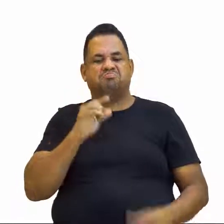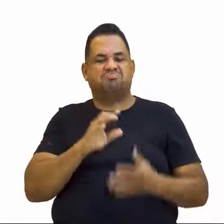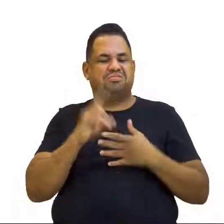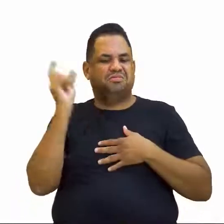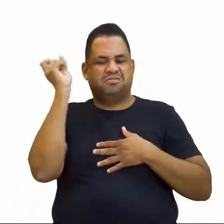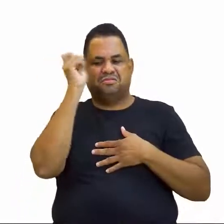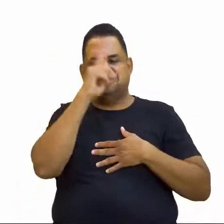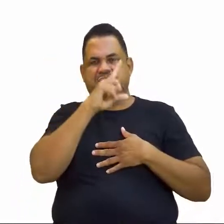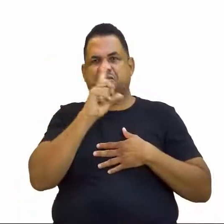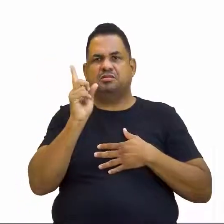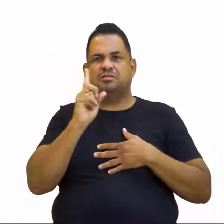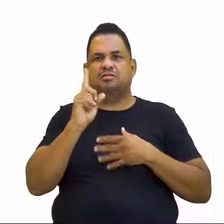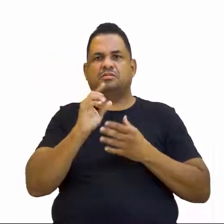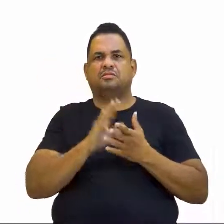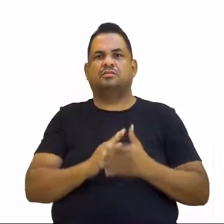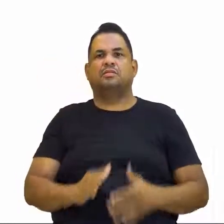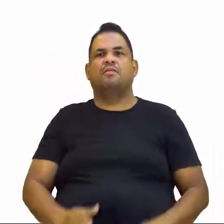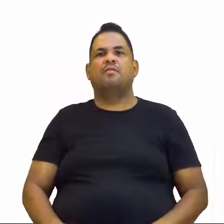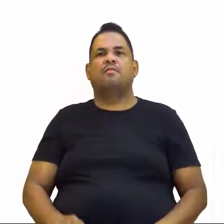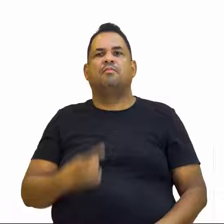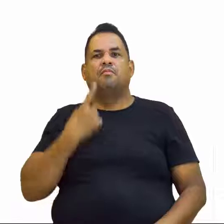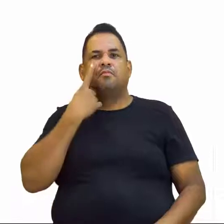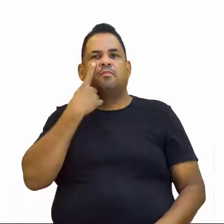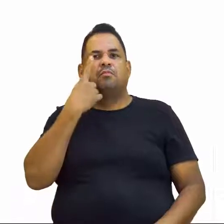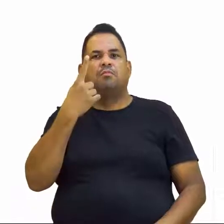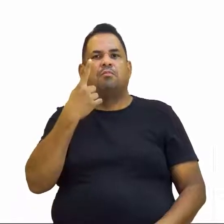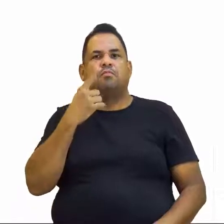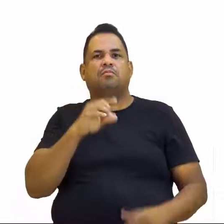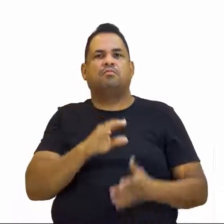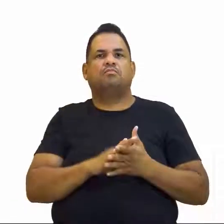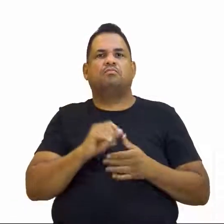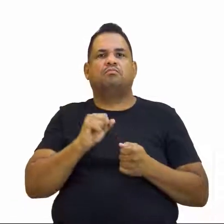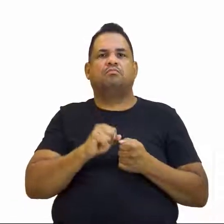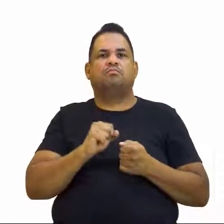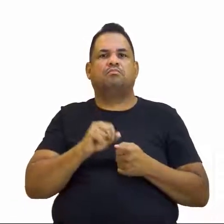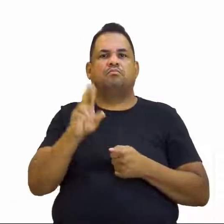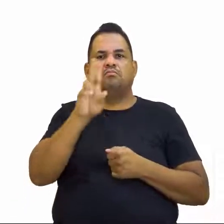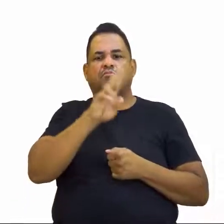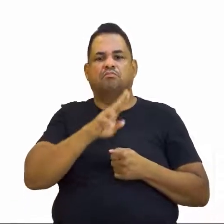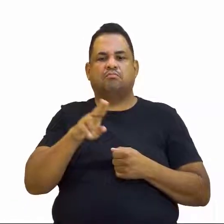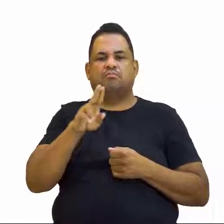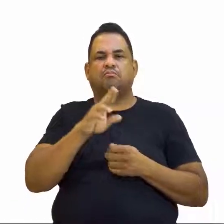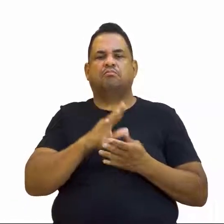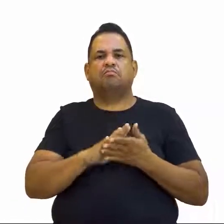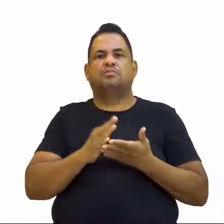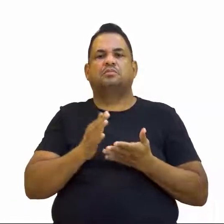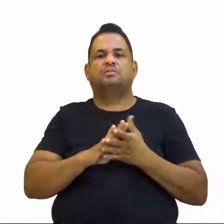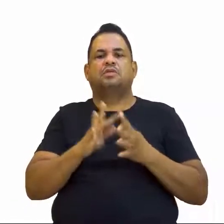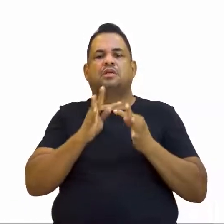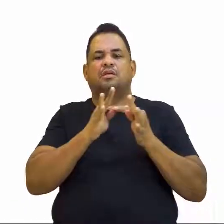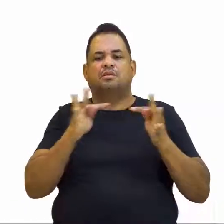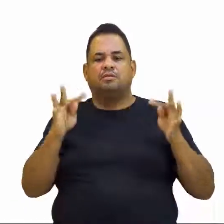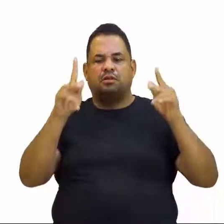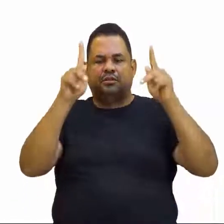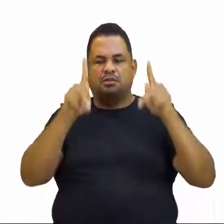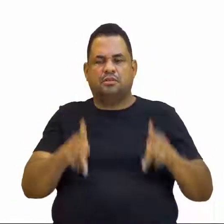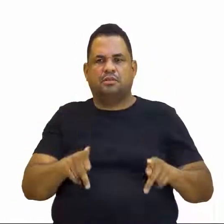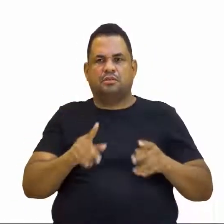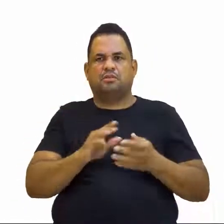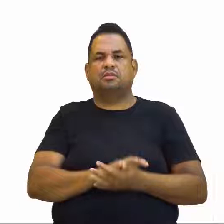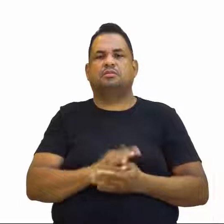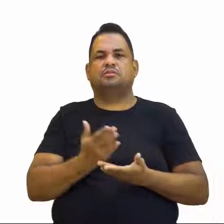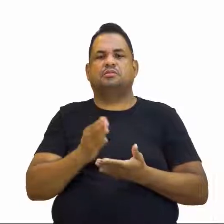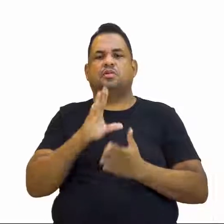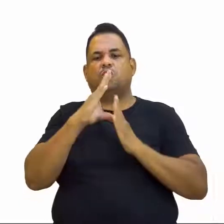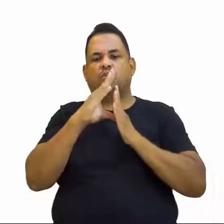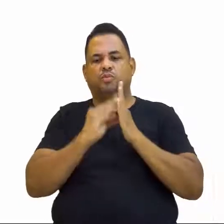difícil assim montar. Observem que a gente fez o uso do recurso lá da tabela periódica, né? Que é um conteúdo que nós